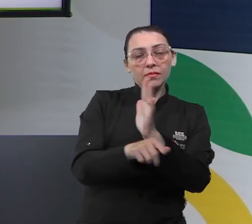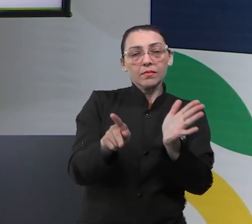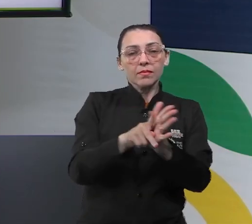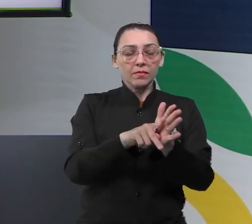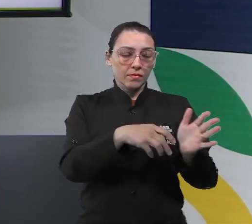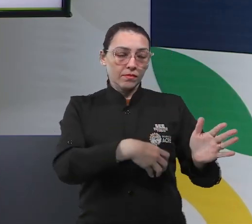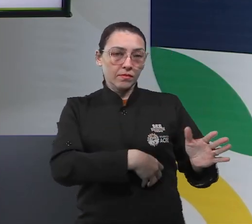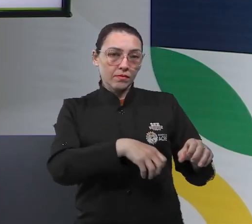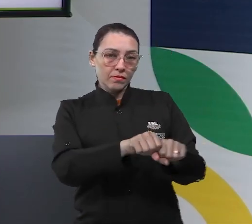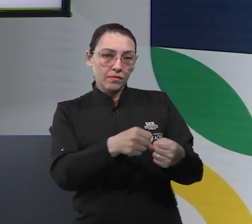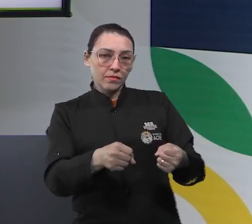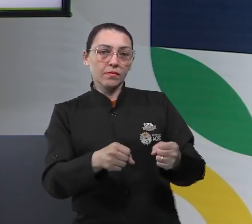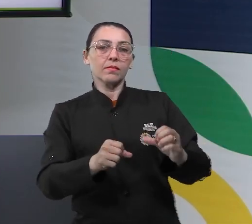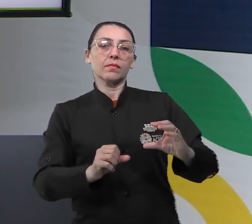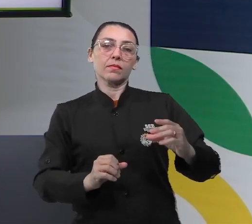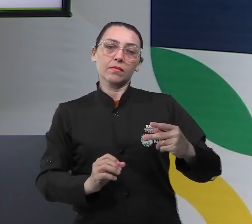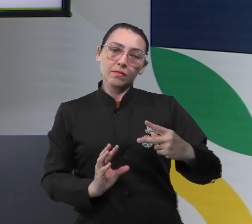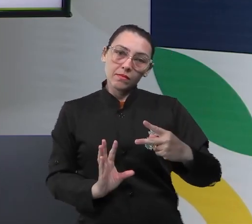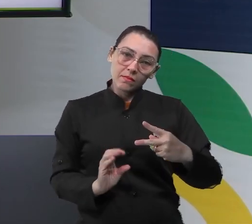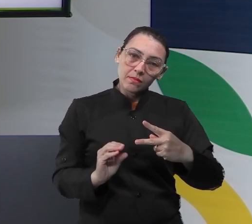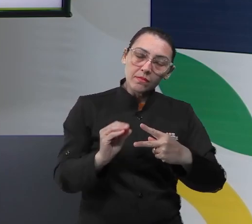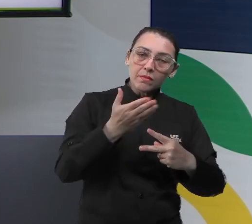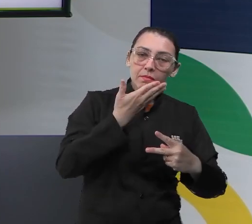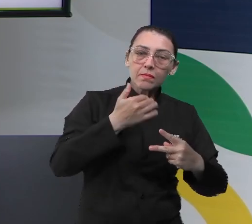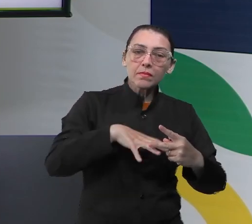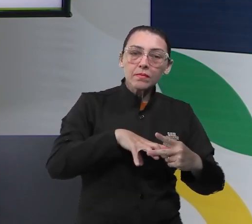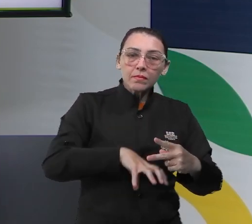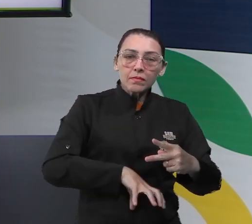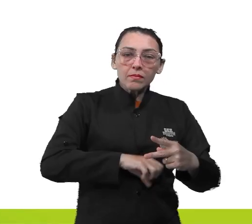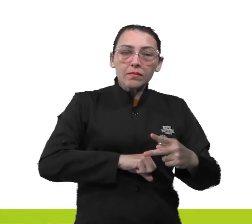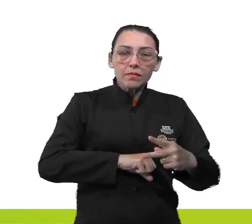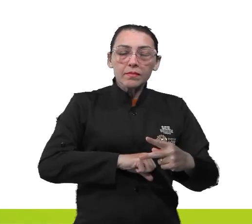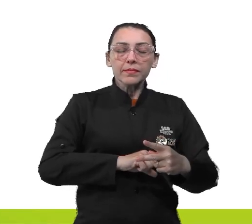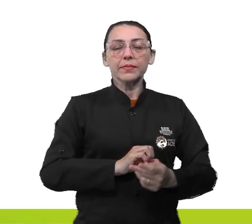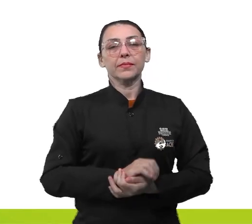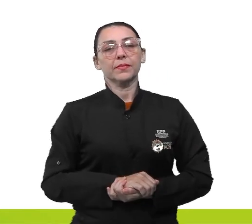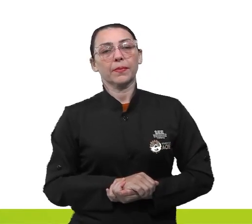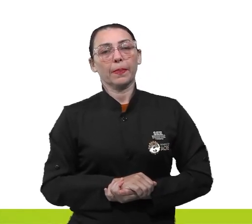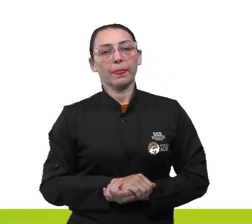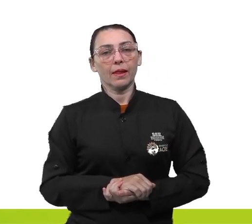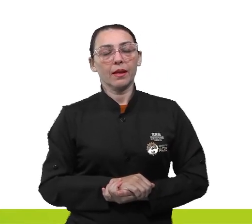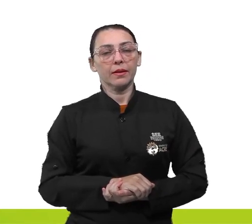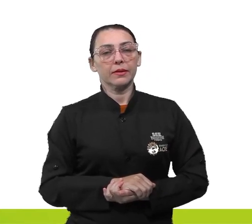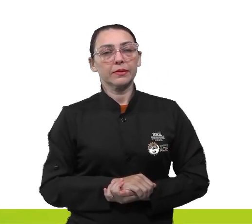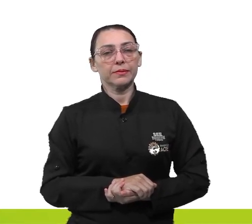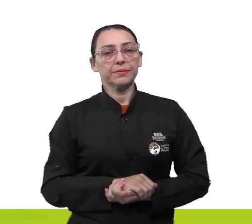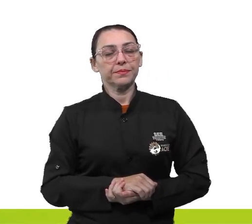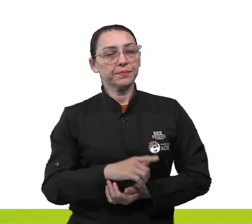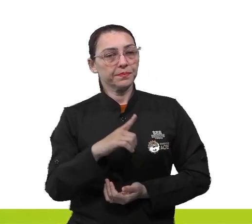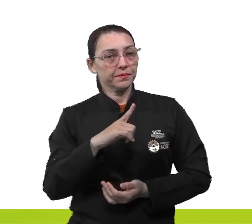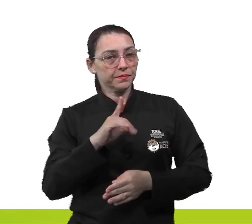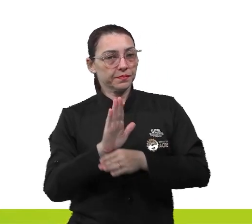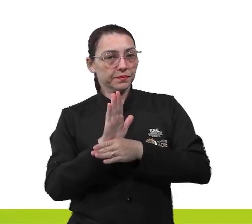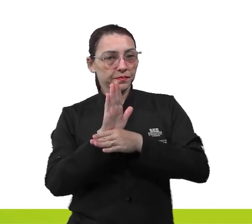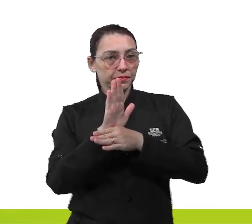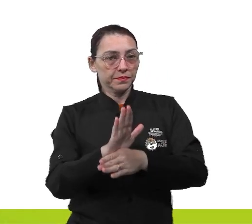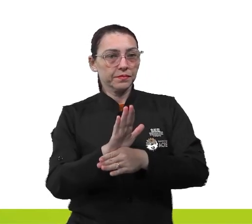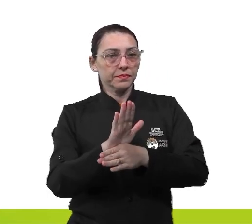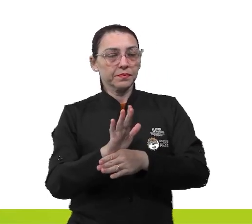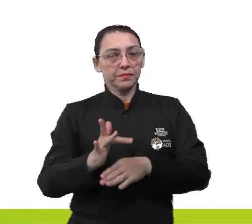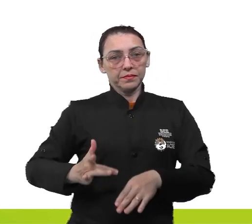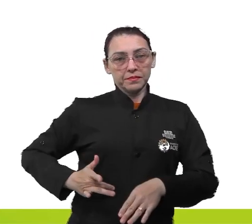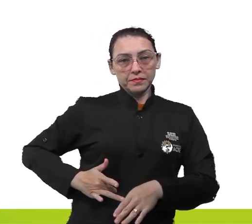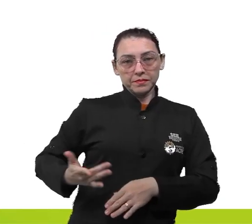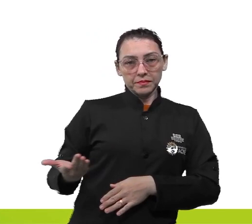quebra das proteínas para melhor absorvê-las, tá? No caso aqui, a gente vai ter a ajuda do fígado,